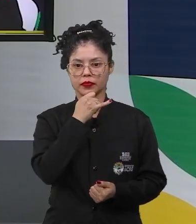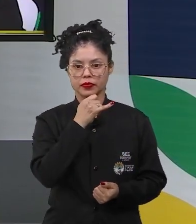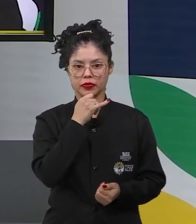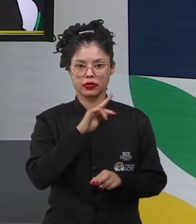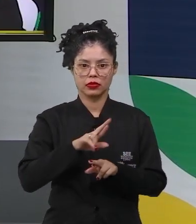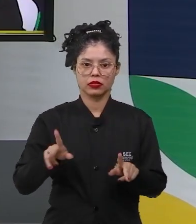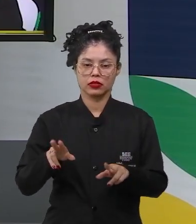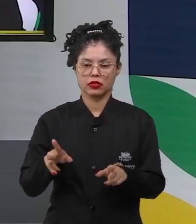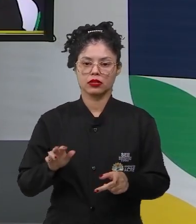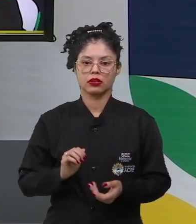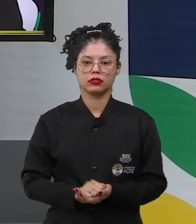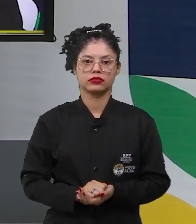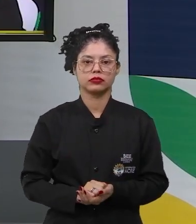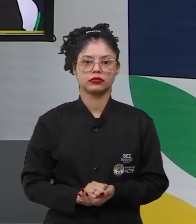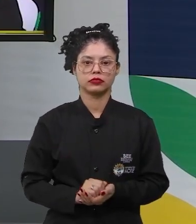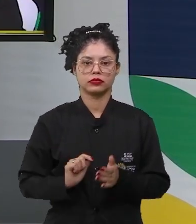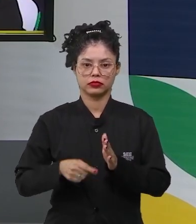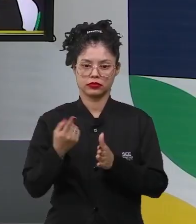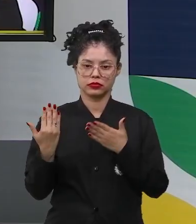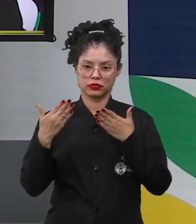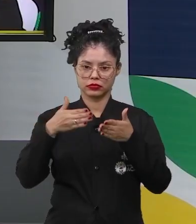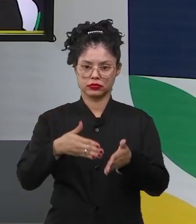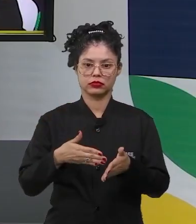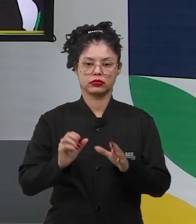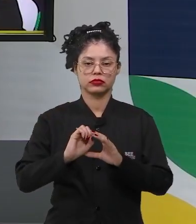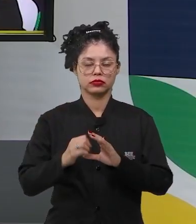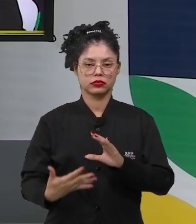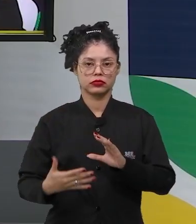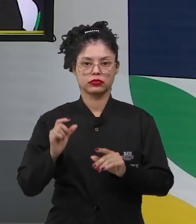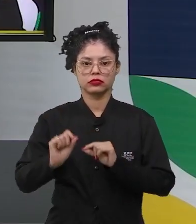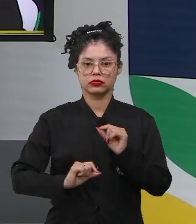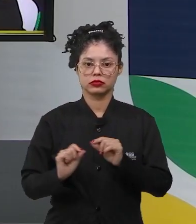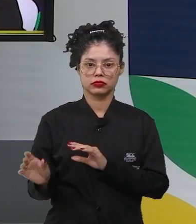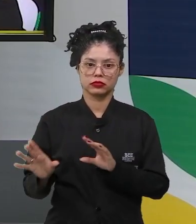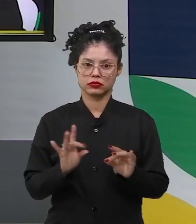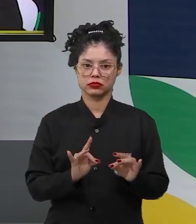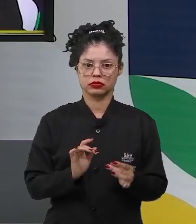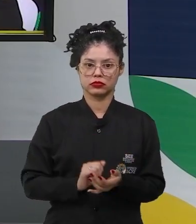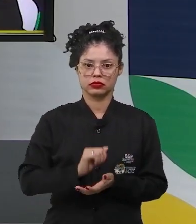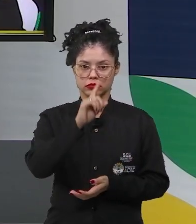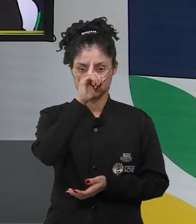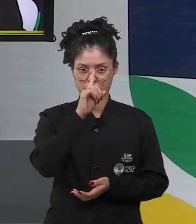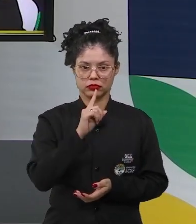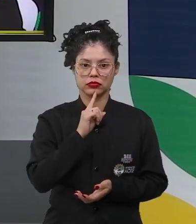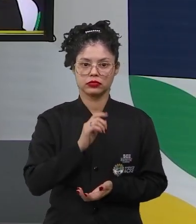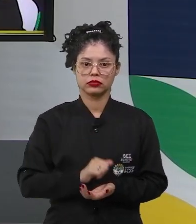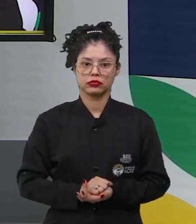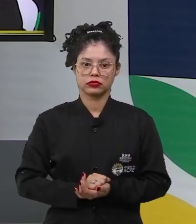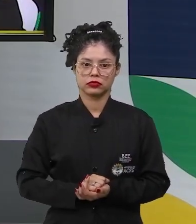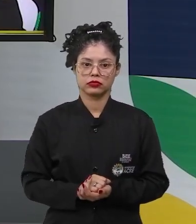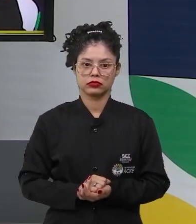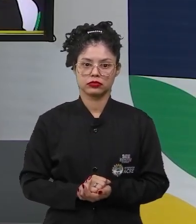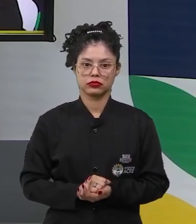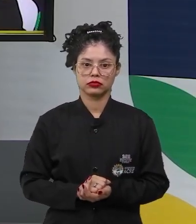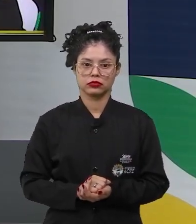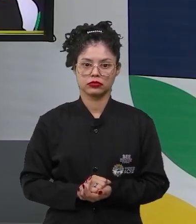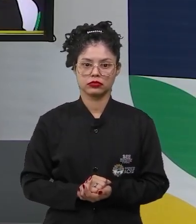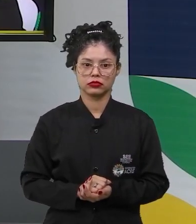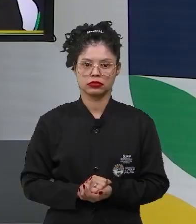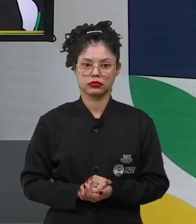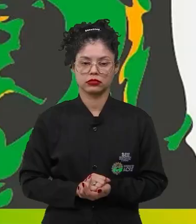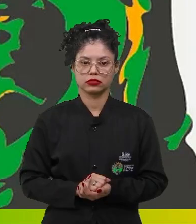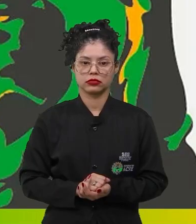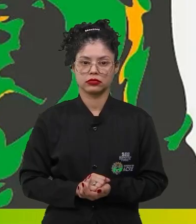as diferenças, e uma das principais características que eu trouxe aqui na imagem, até destaquei e quero falar novamente